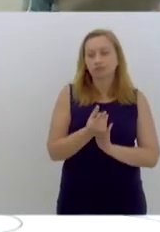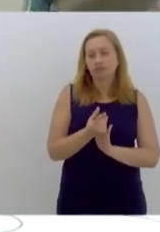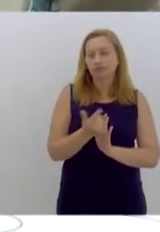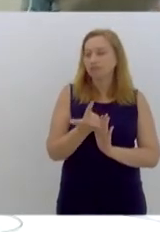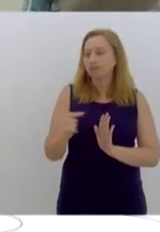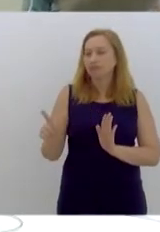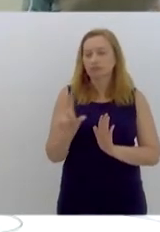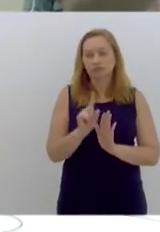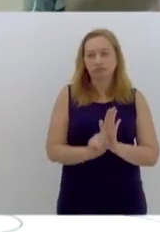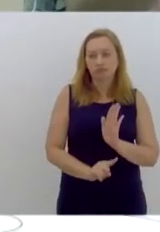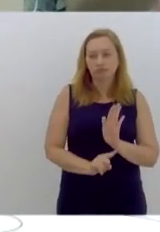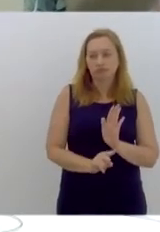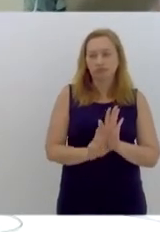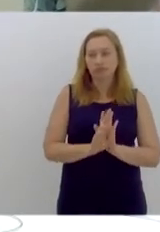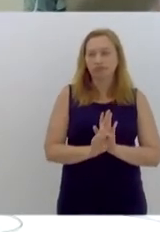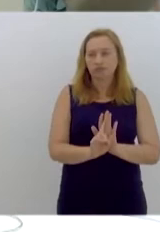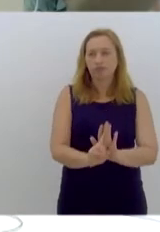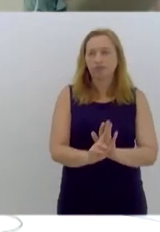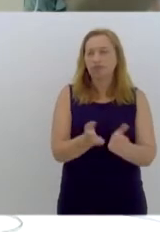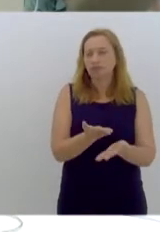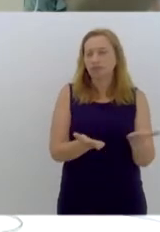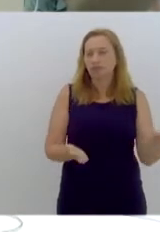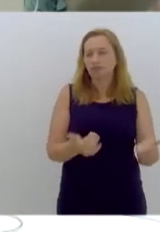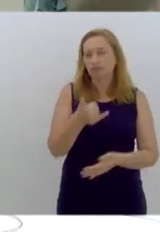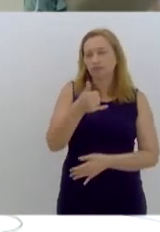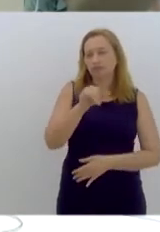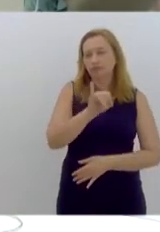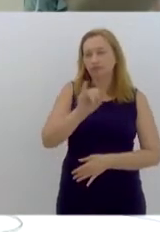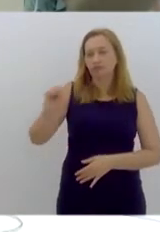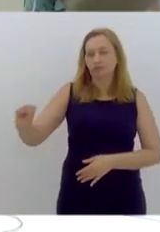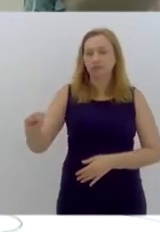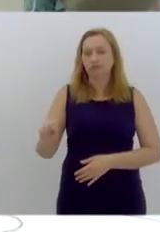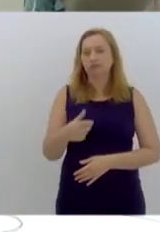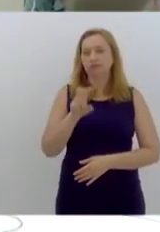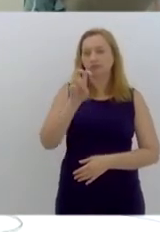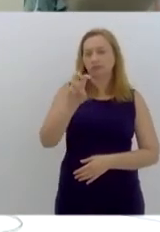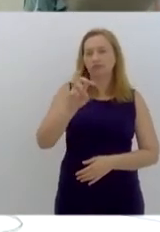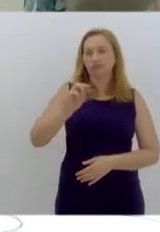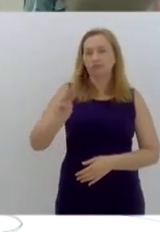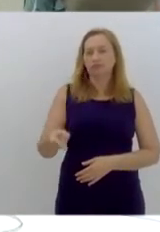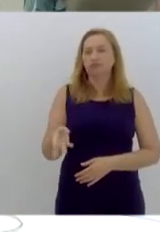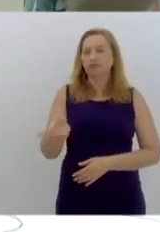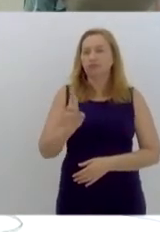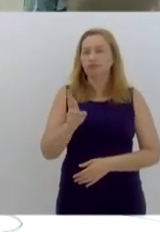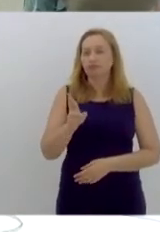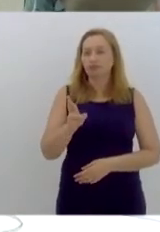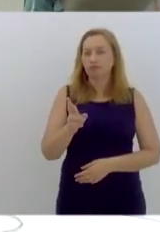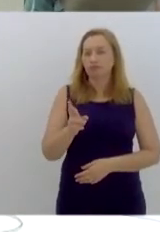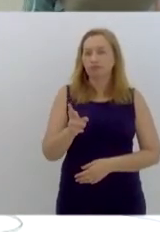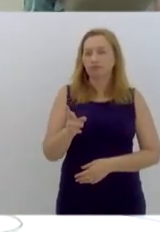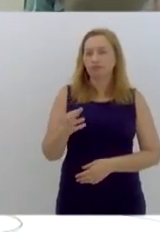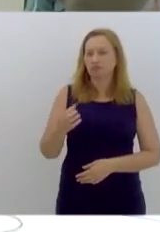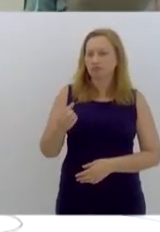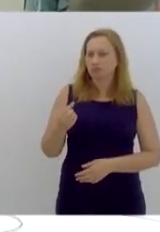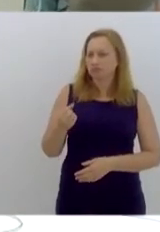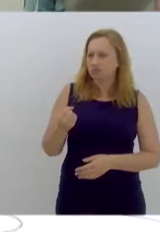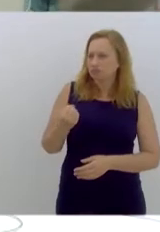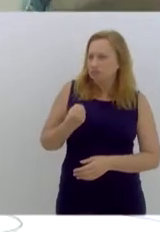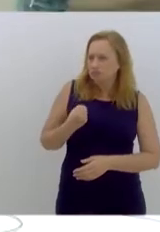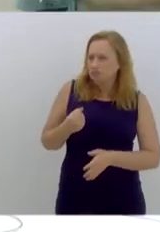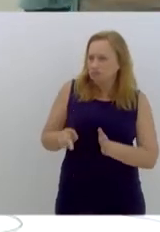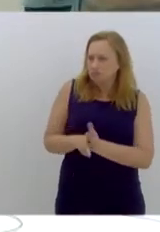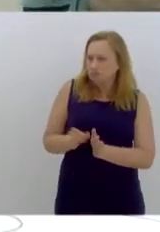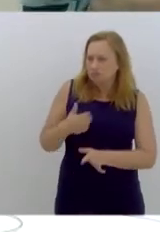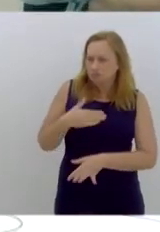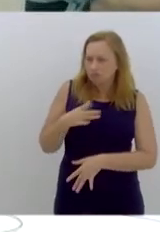redução, vai representar uma perda de ICMS de uma ordem de R$5 bilhões. Este número não é meu. O meu está no